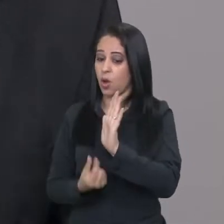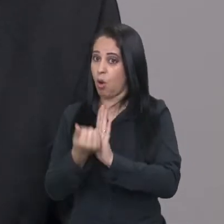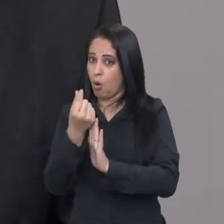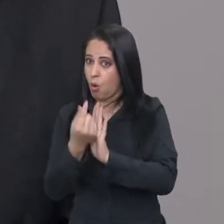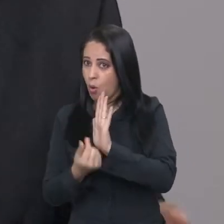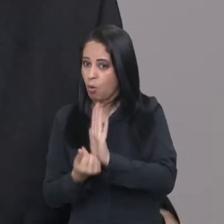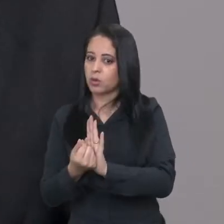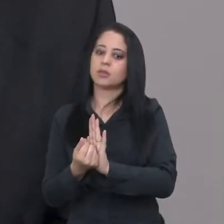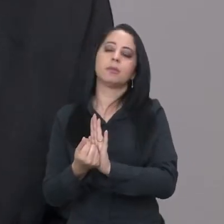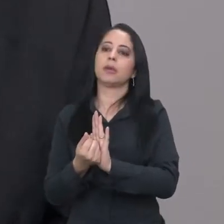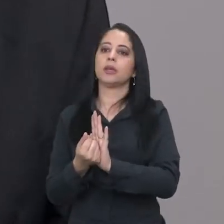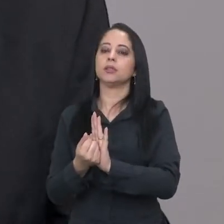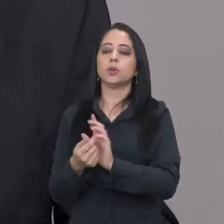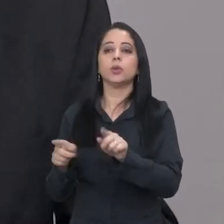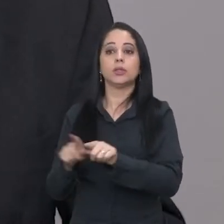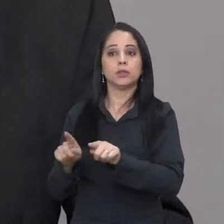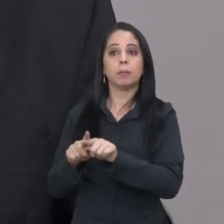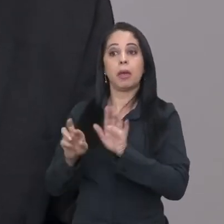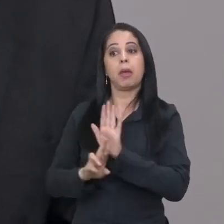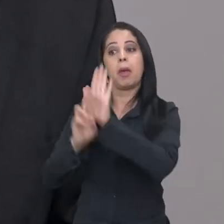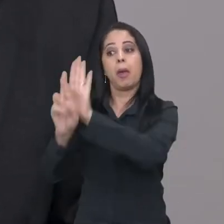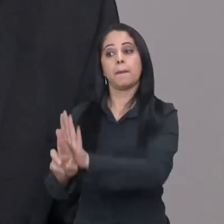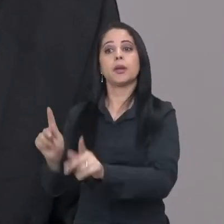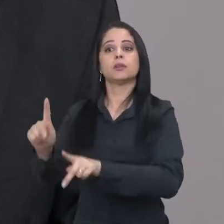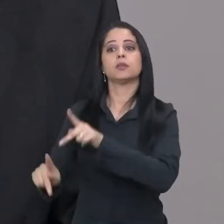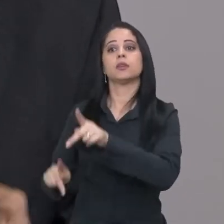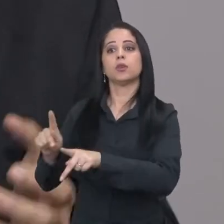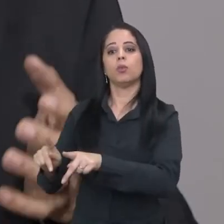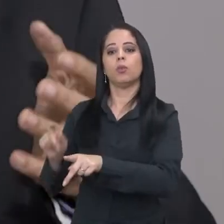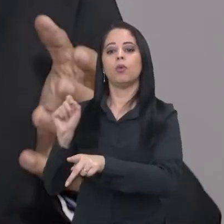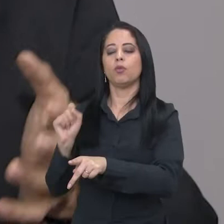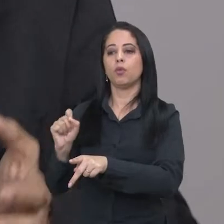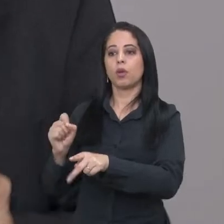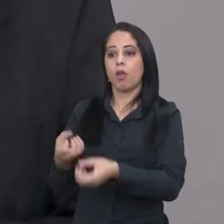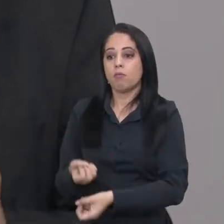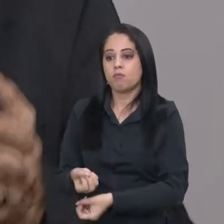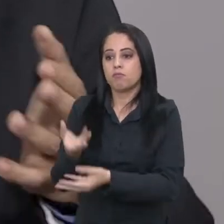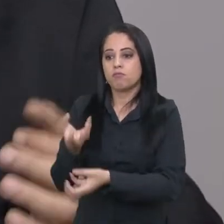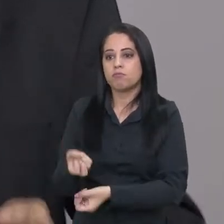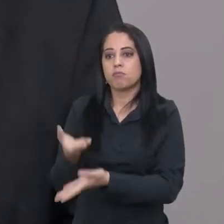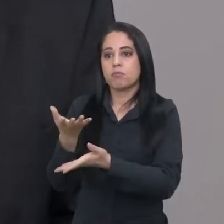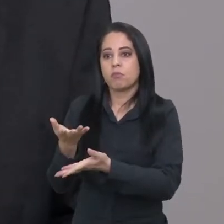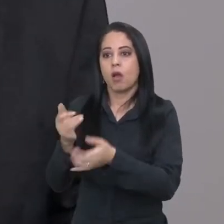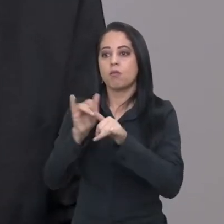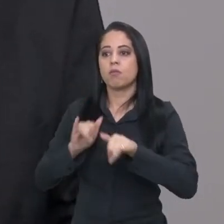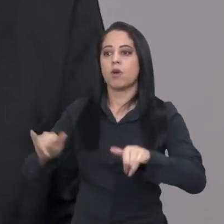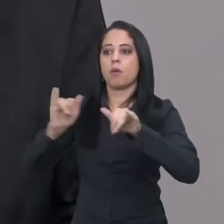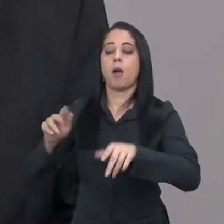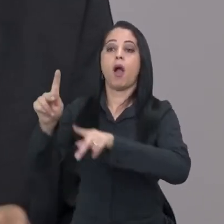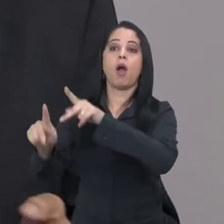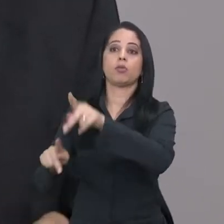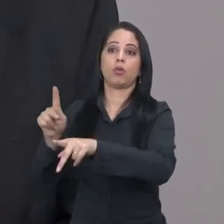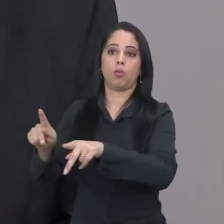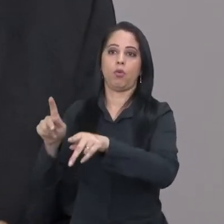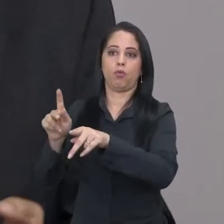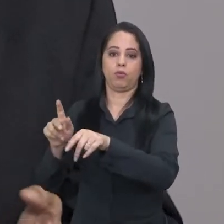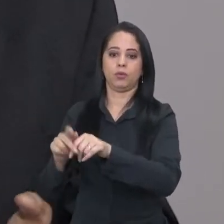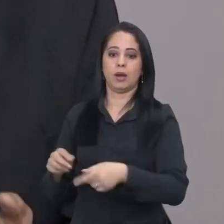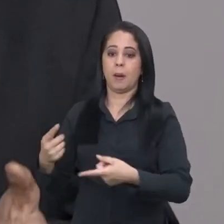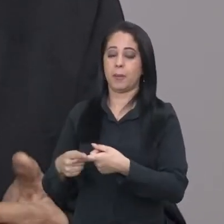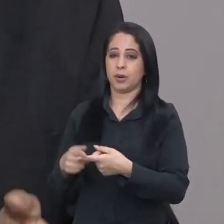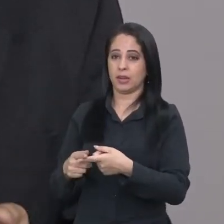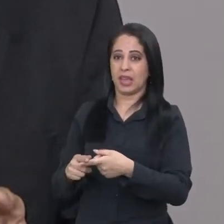como legisladores e pessoas representantes de nossa comunidade, levarmos essas informações à população,